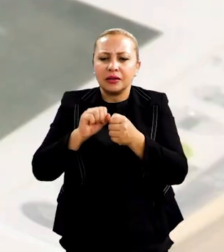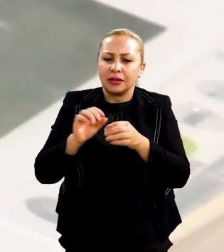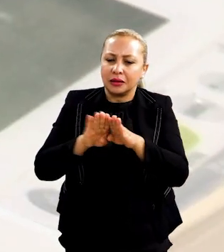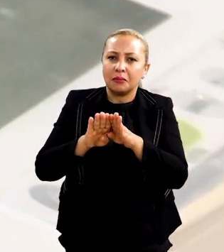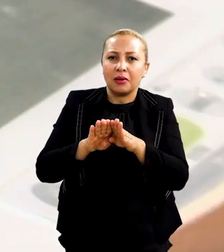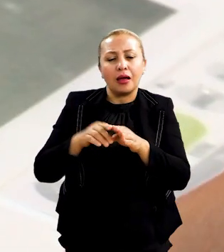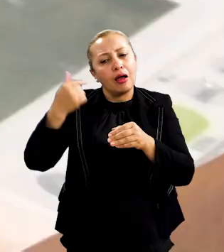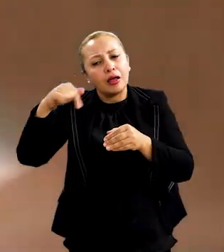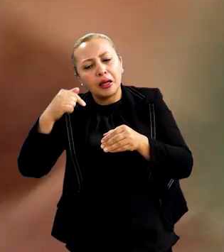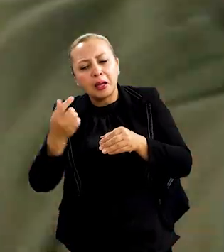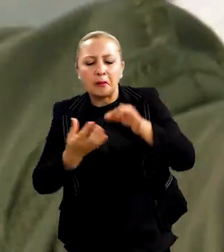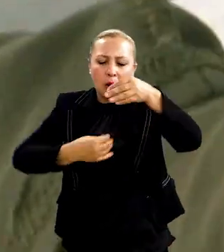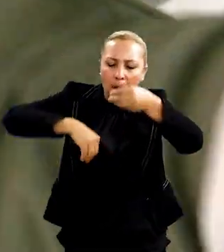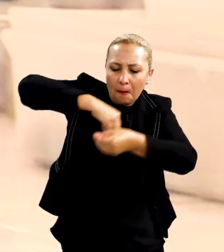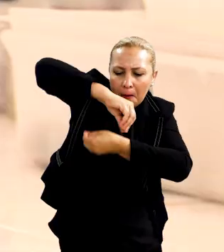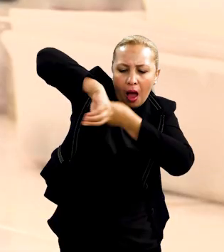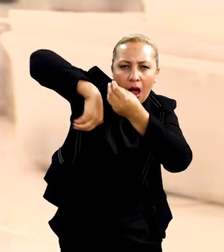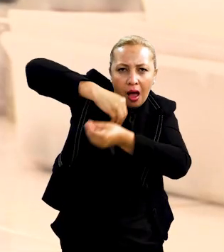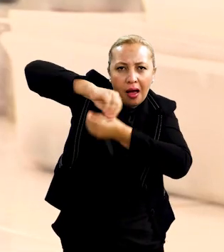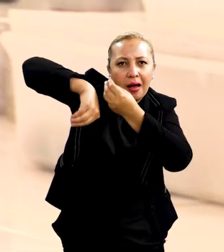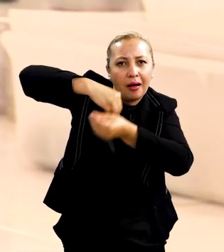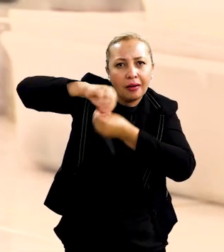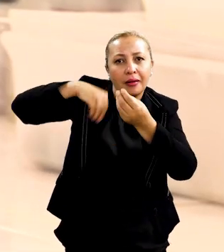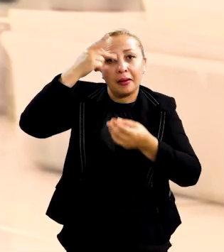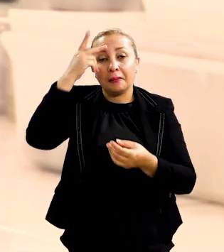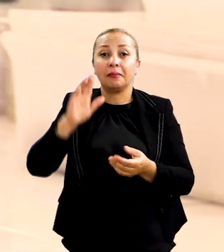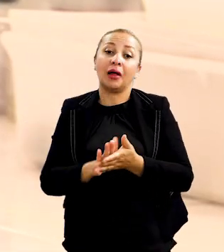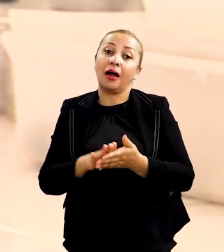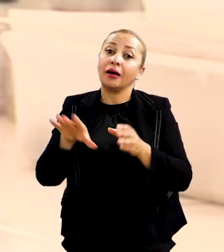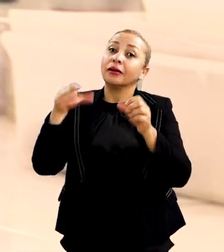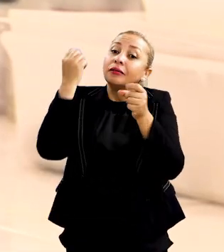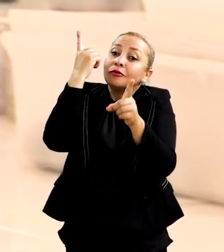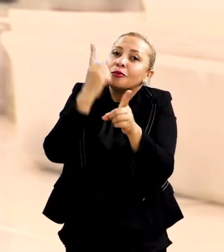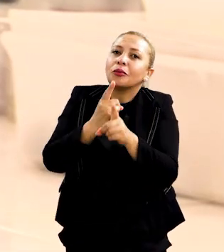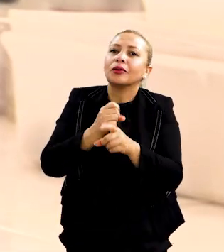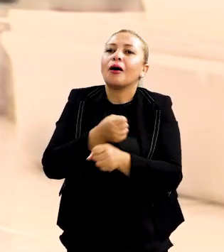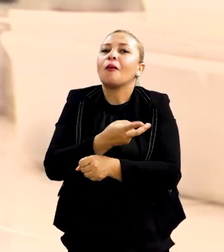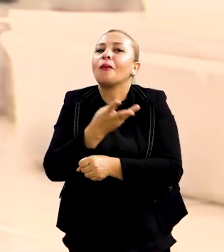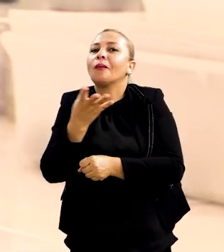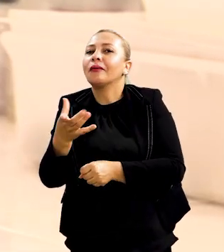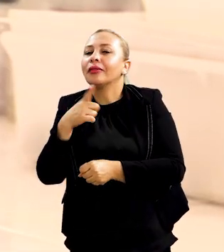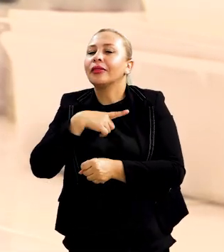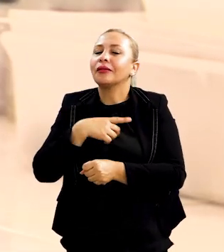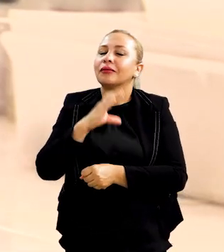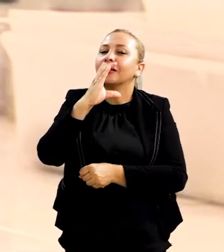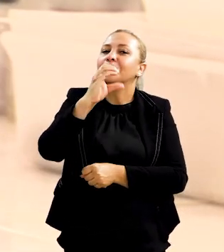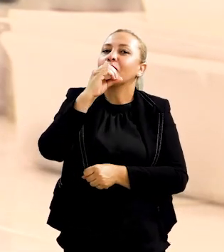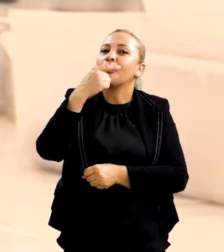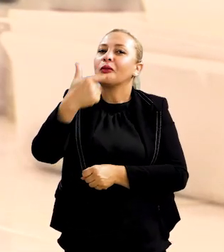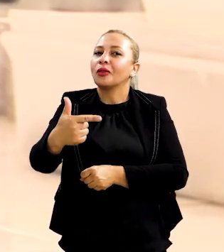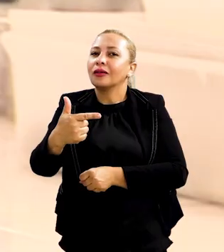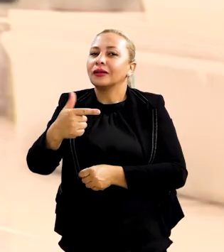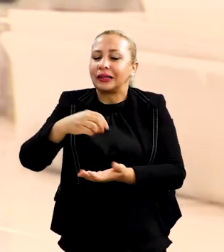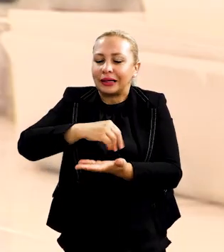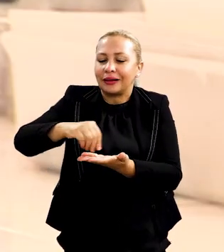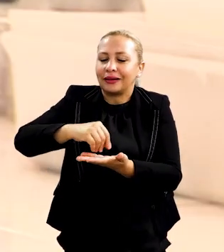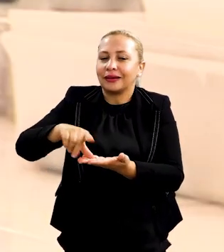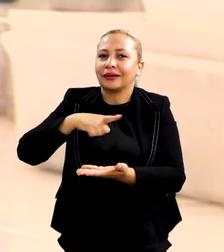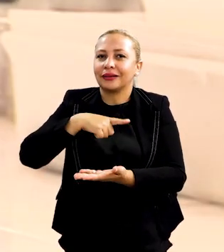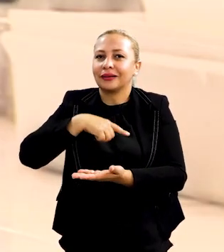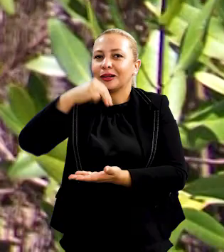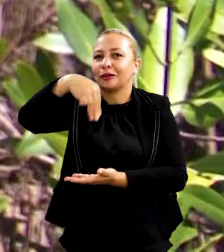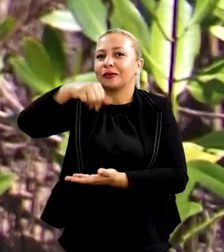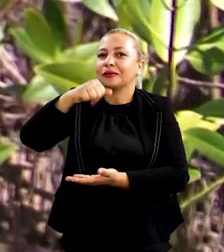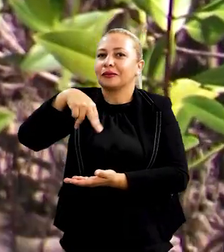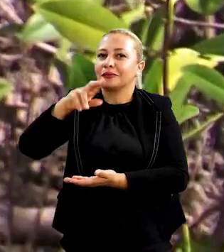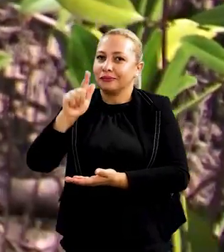procedimento químico. E a gente faz esses procedimentos para constatar quanto tem de carbono ali naquela areia do manguezal.